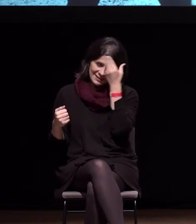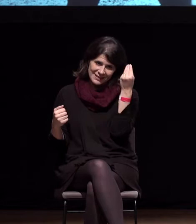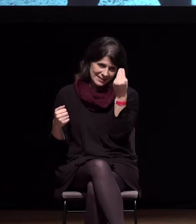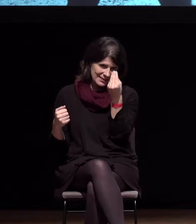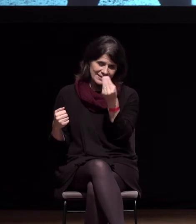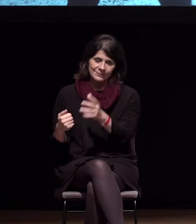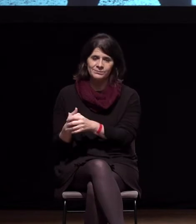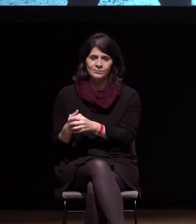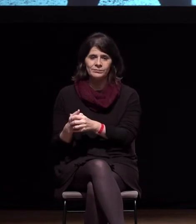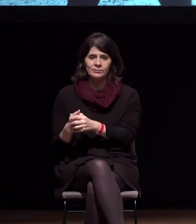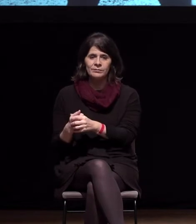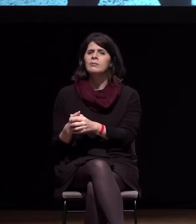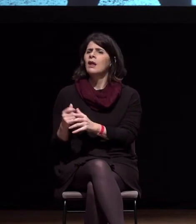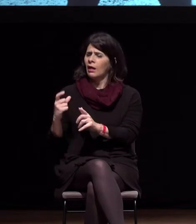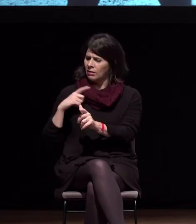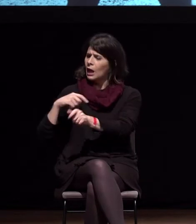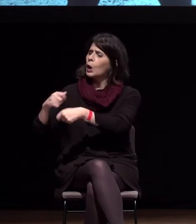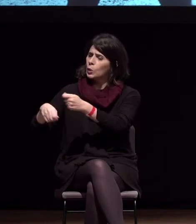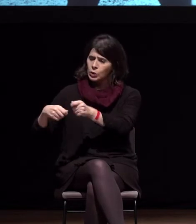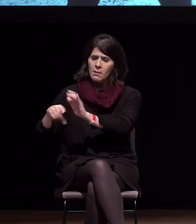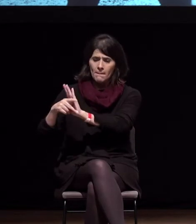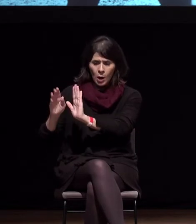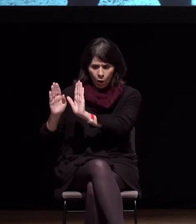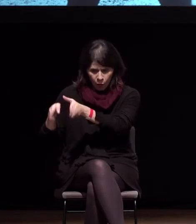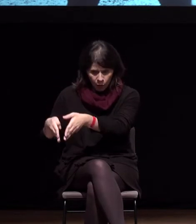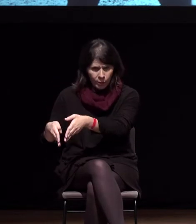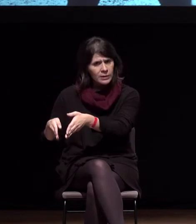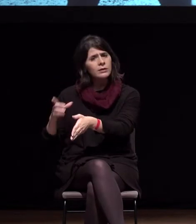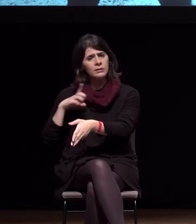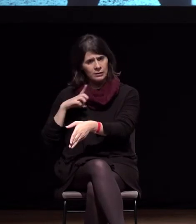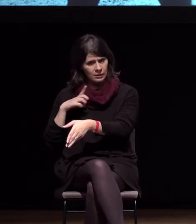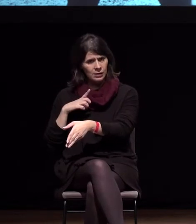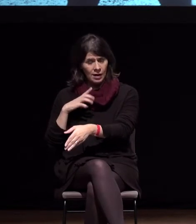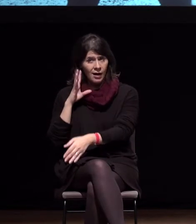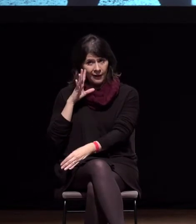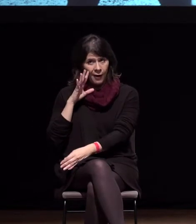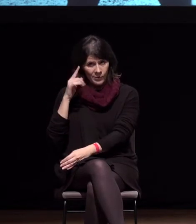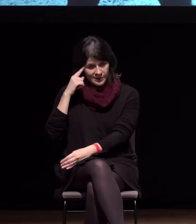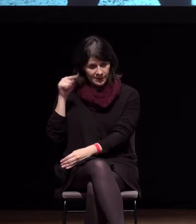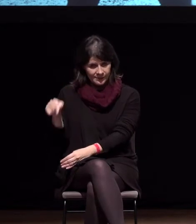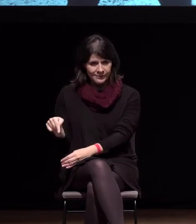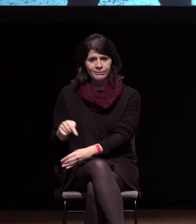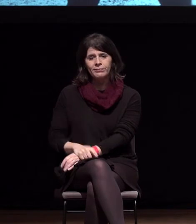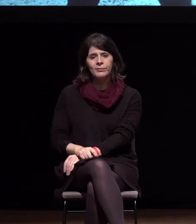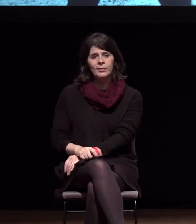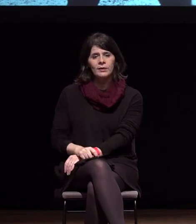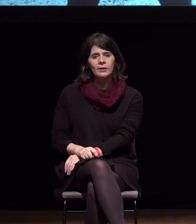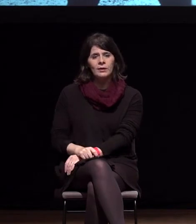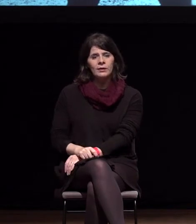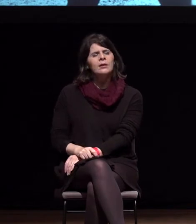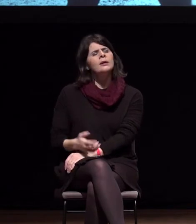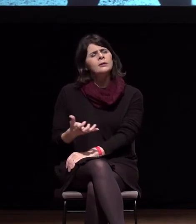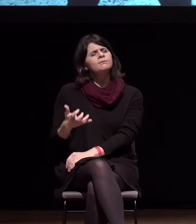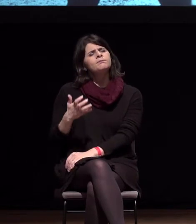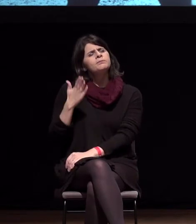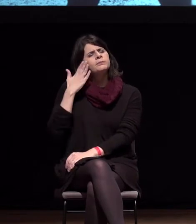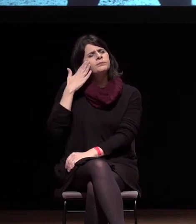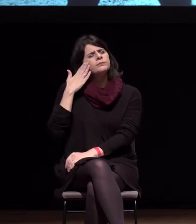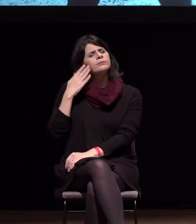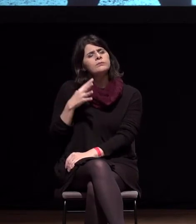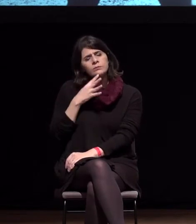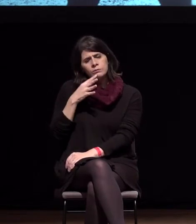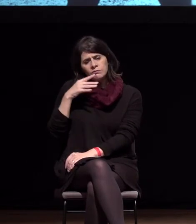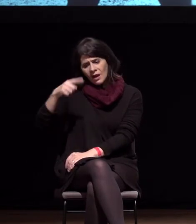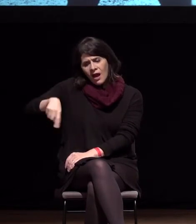E que tem a sua economia própria e tudo mais. É muito legal pensar nisso. E aí eu fico pensando se já chegou até você a questão da luta